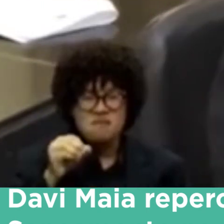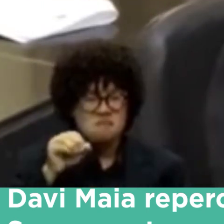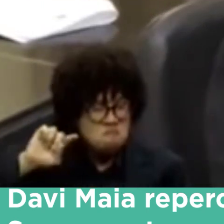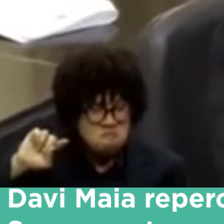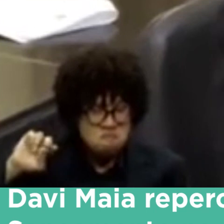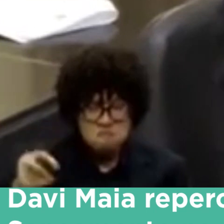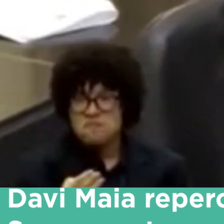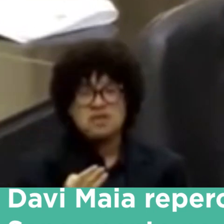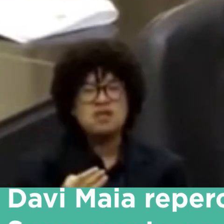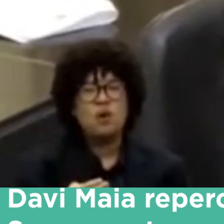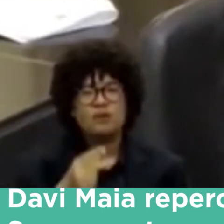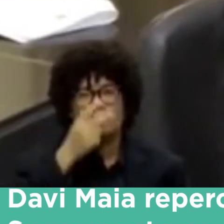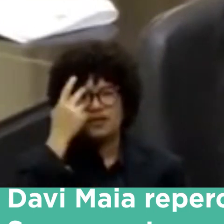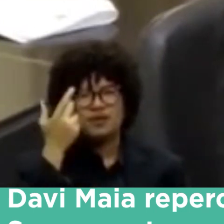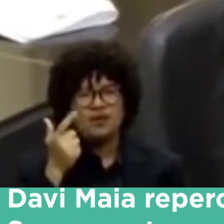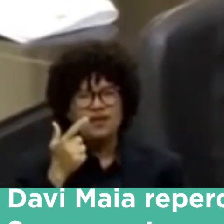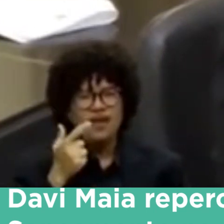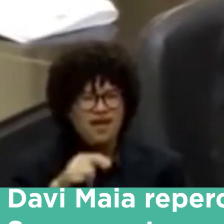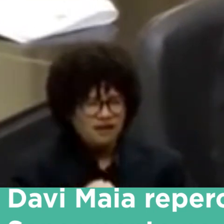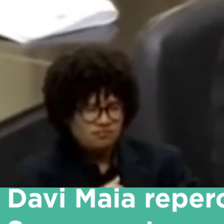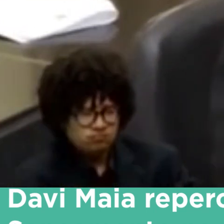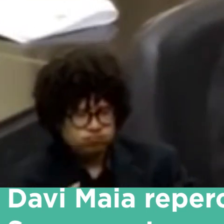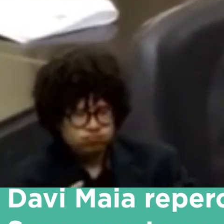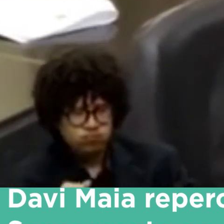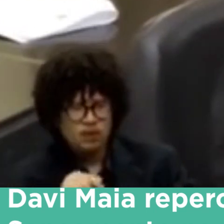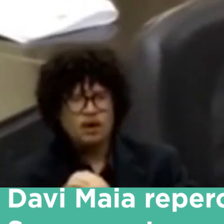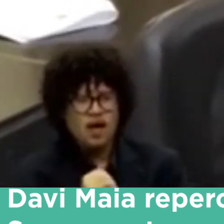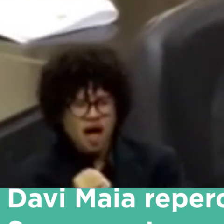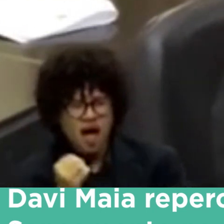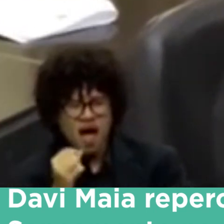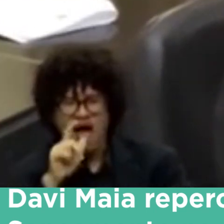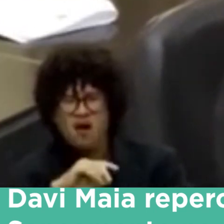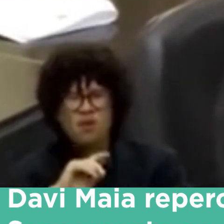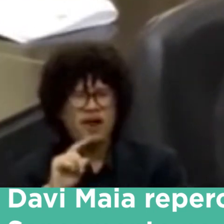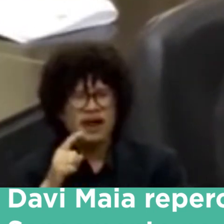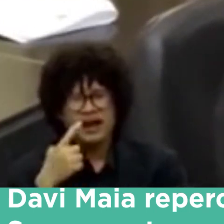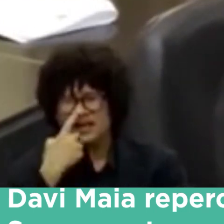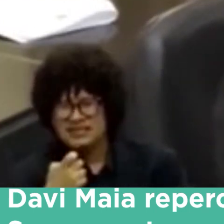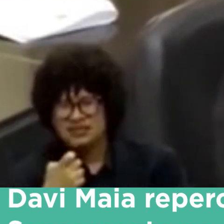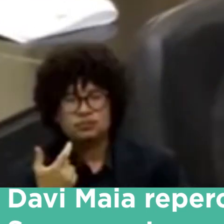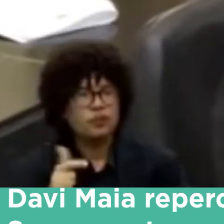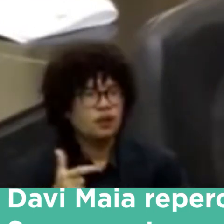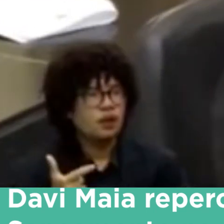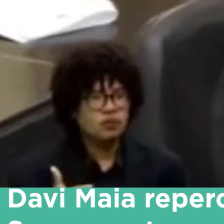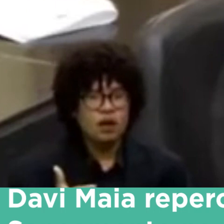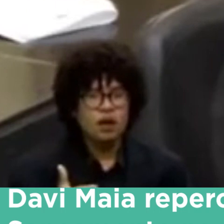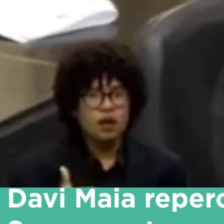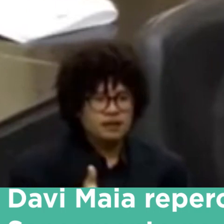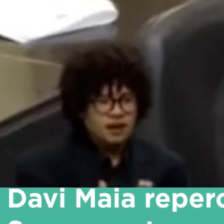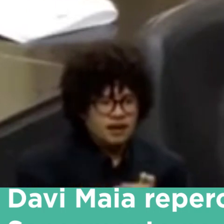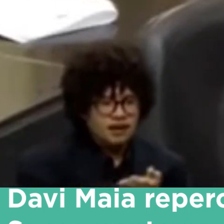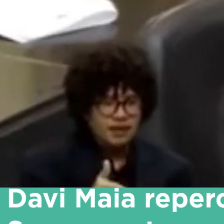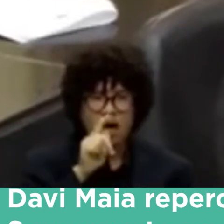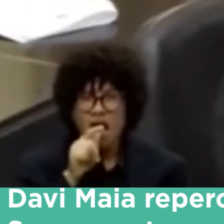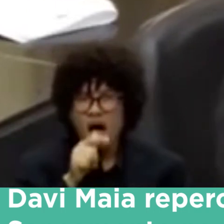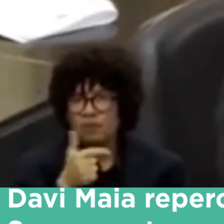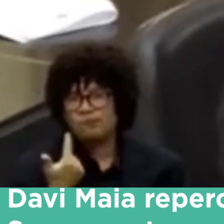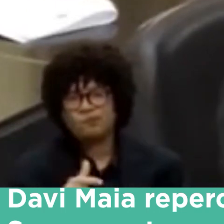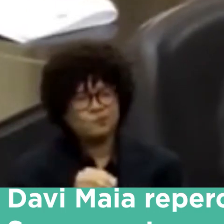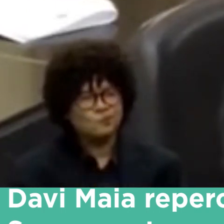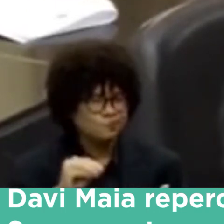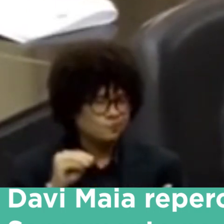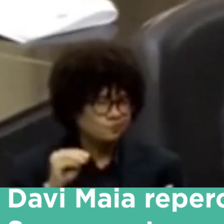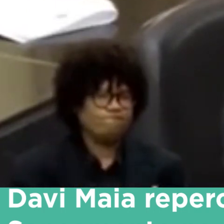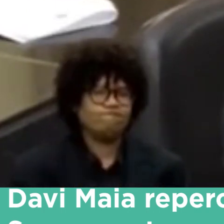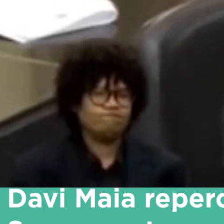a esgoto 34 milhões de brasileiro sem acesso a tratamento de água tenho certeza que